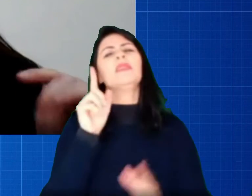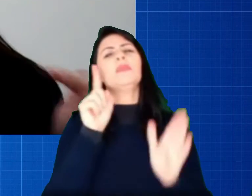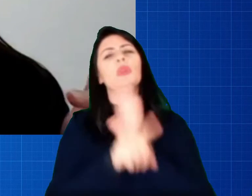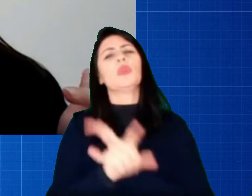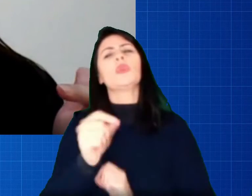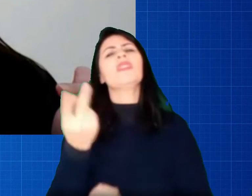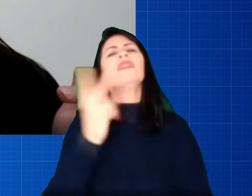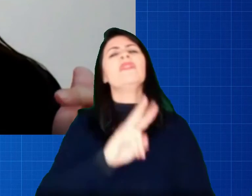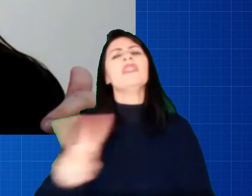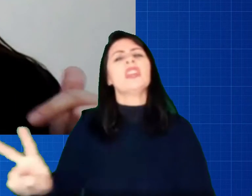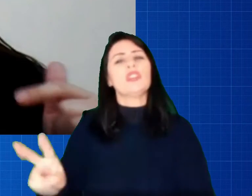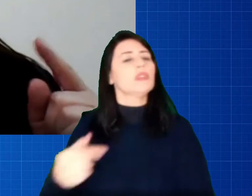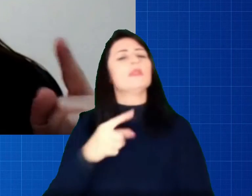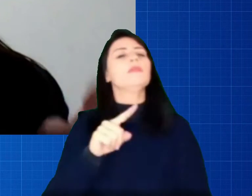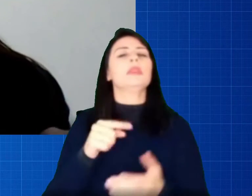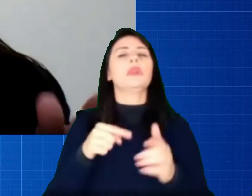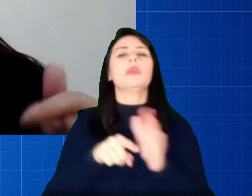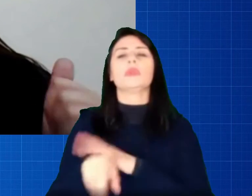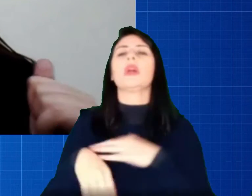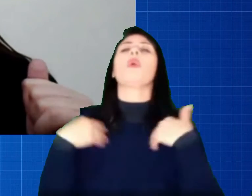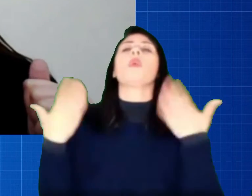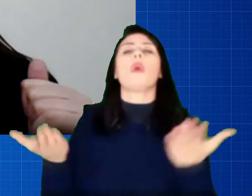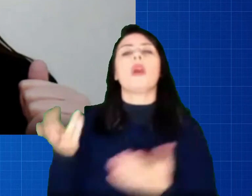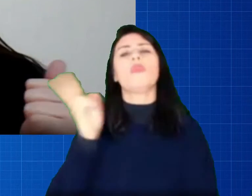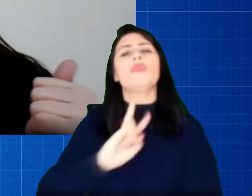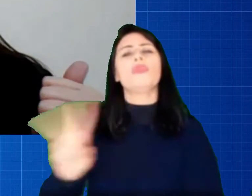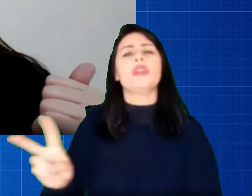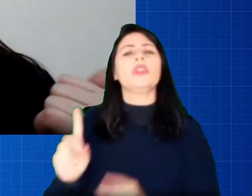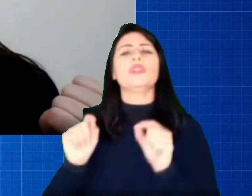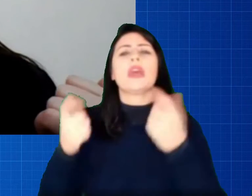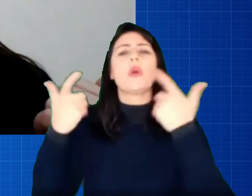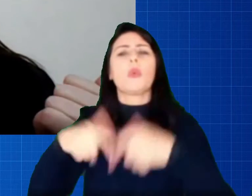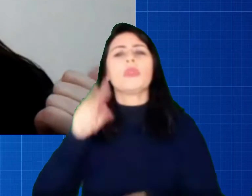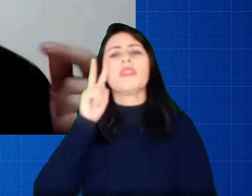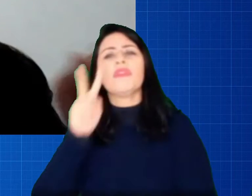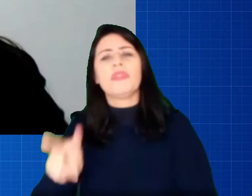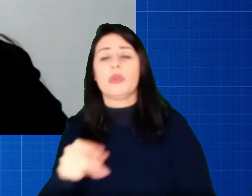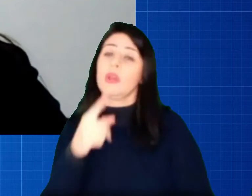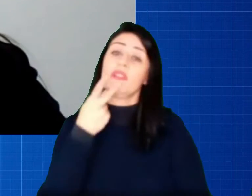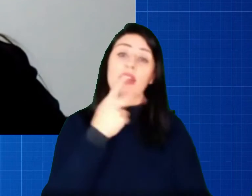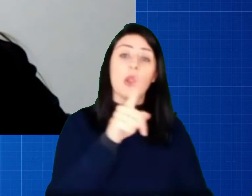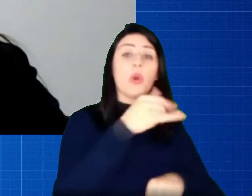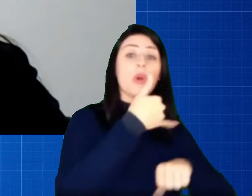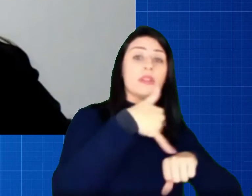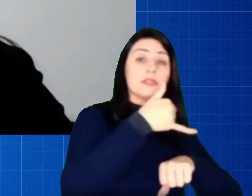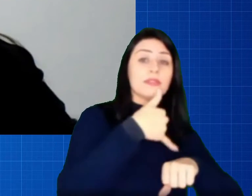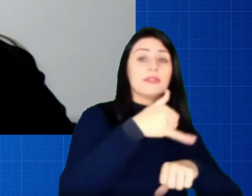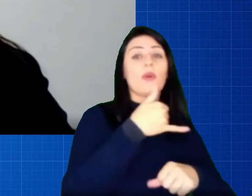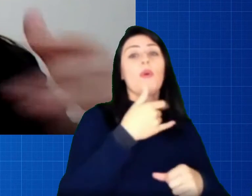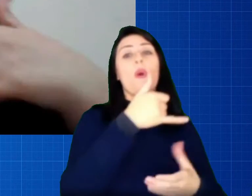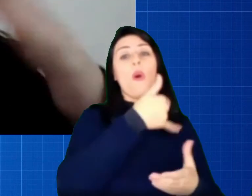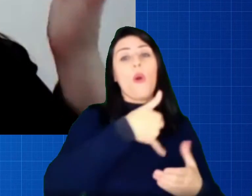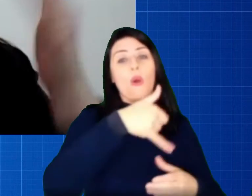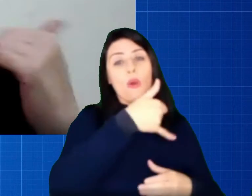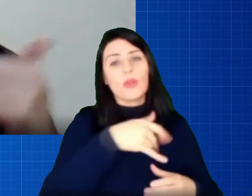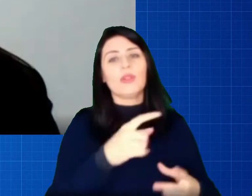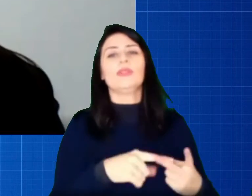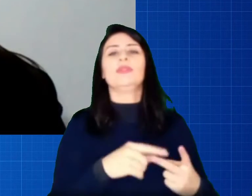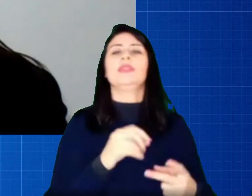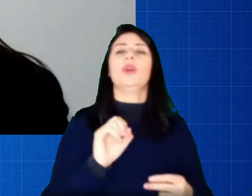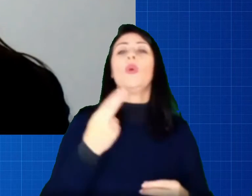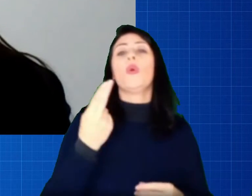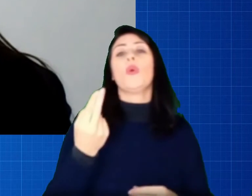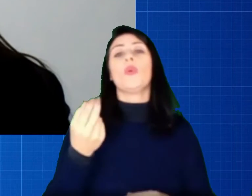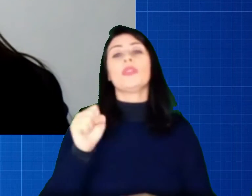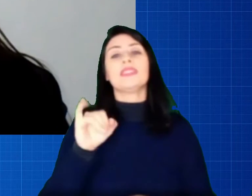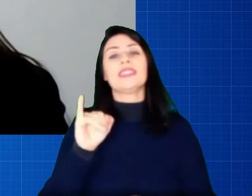ele pergunta mais. Então, se ela perguntar lá o que é virgem, que virgem? Ele vai mostrar, do azeite. Ou, né,